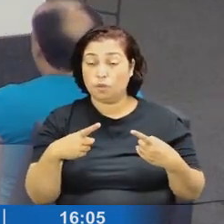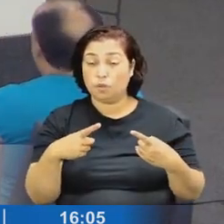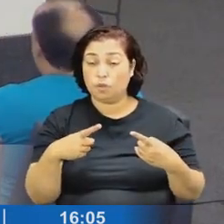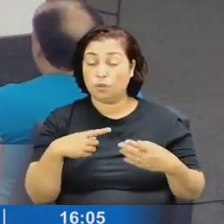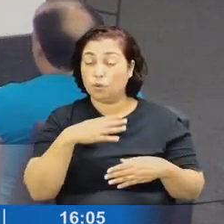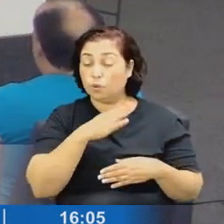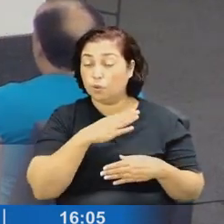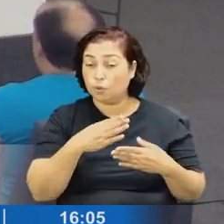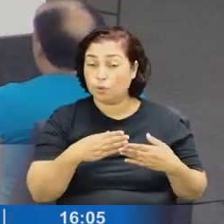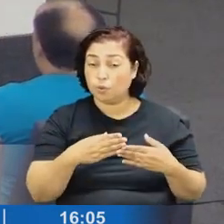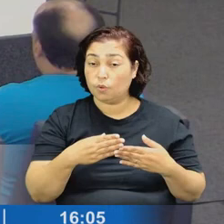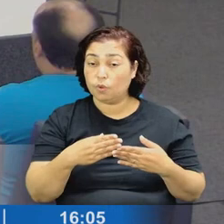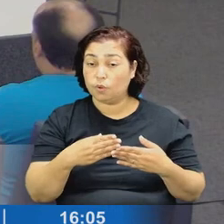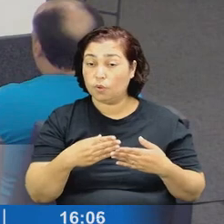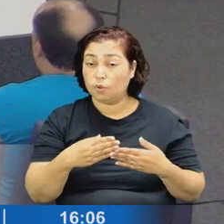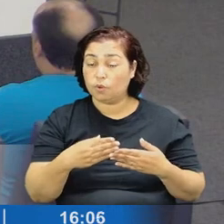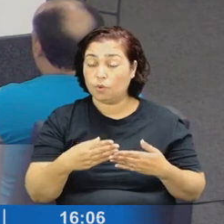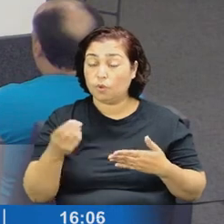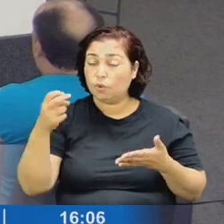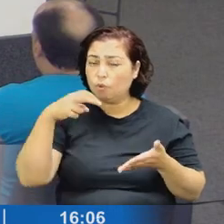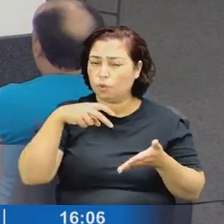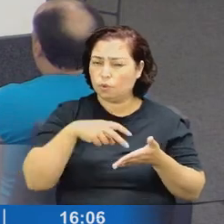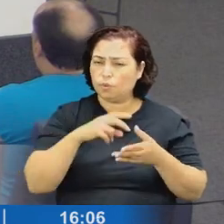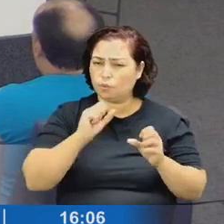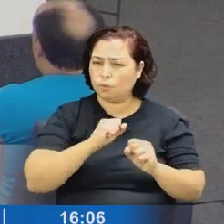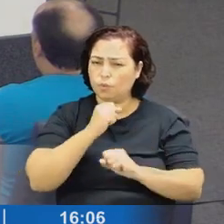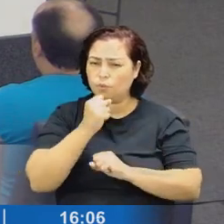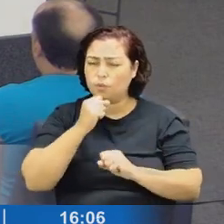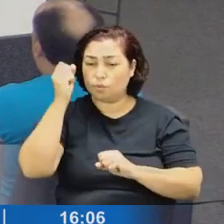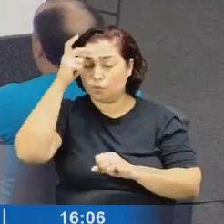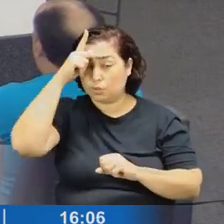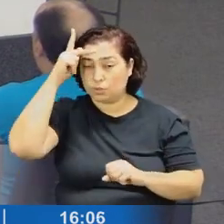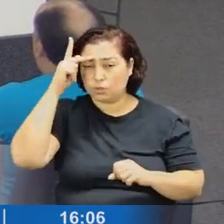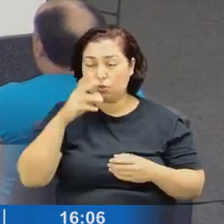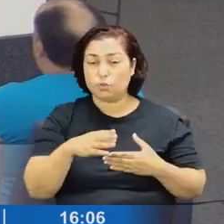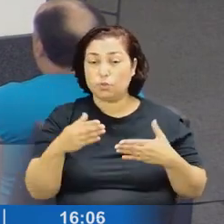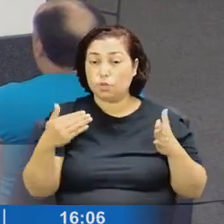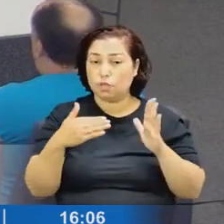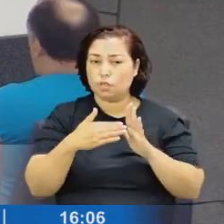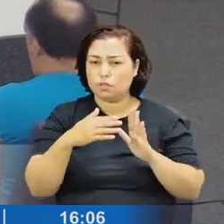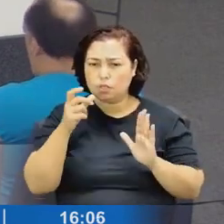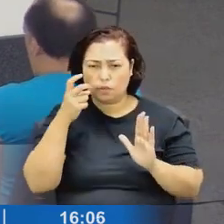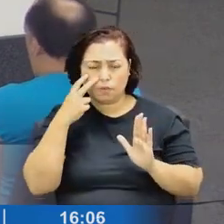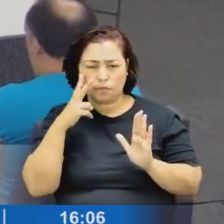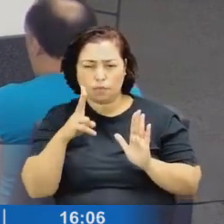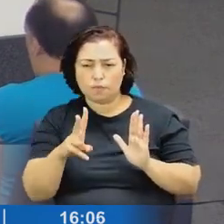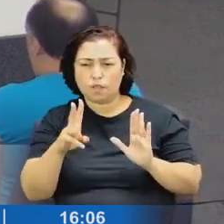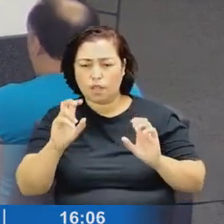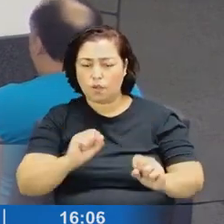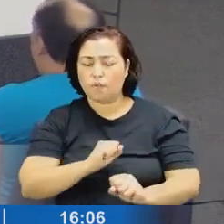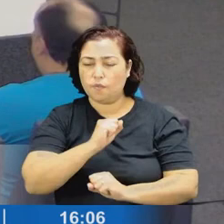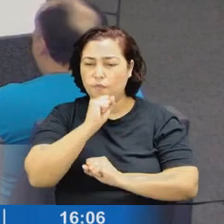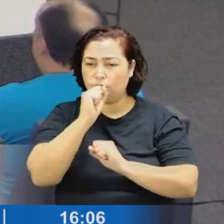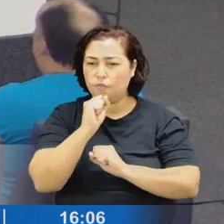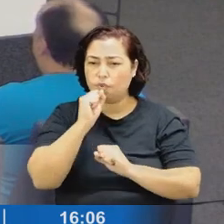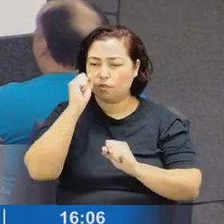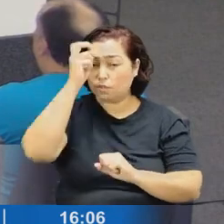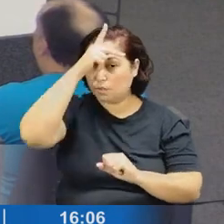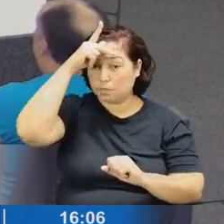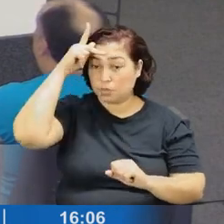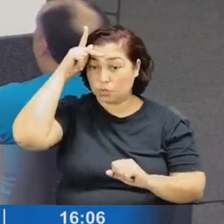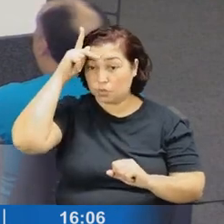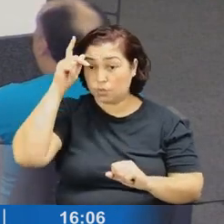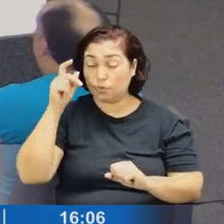mas se ele se posiciona com força com veemência as pessoas até inconscientemente elas vêm elas vêm força num cara errado